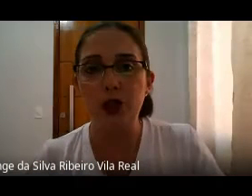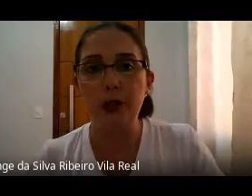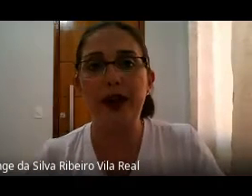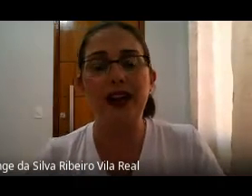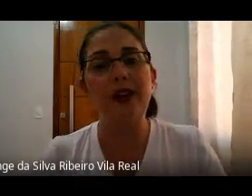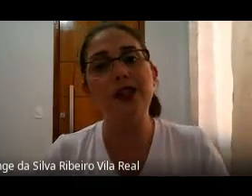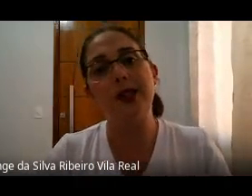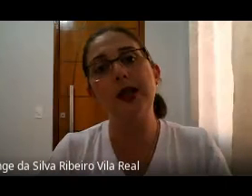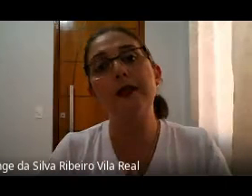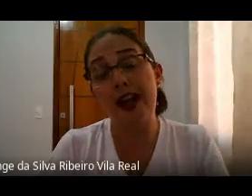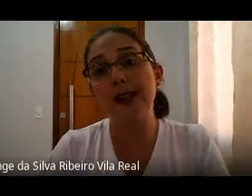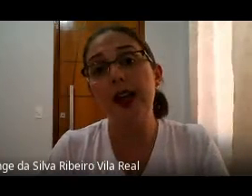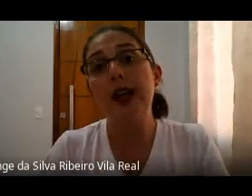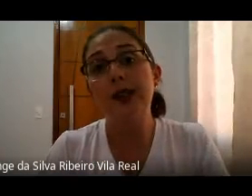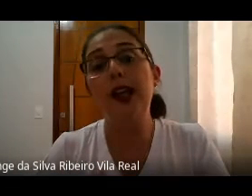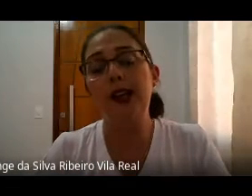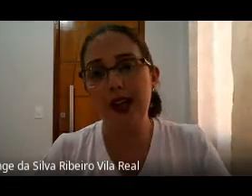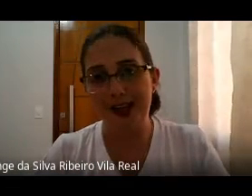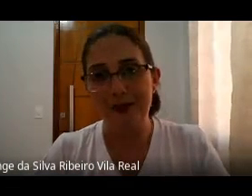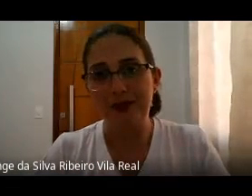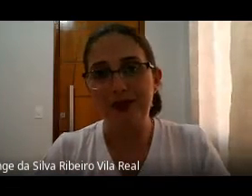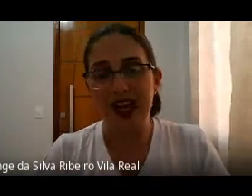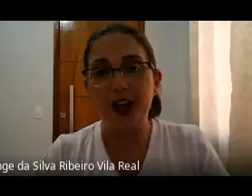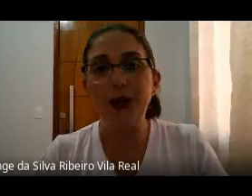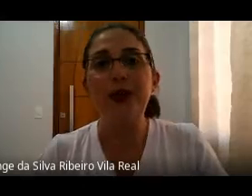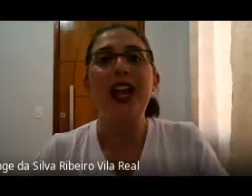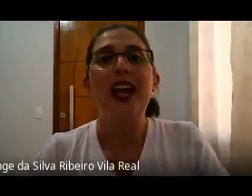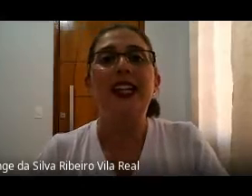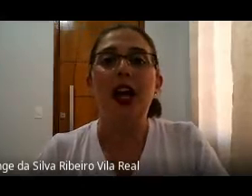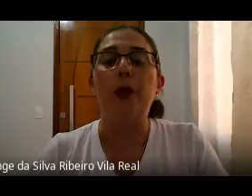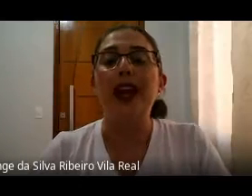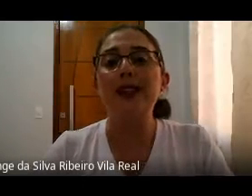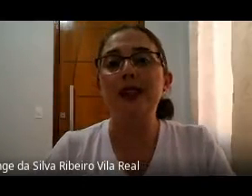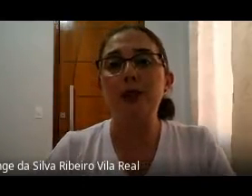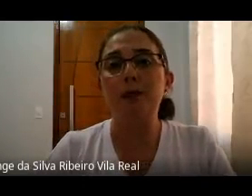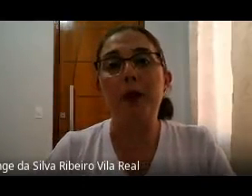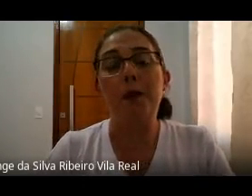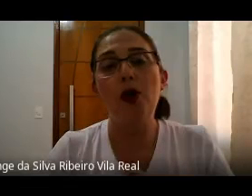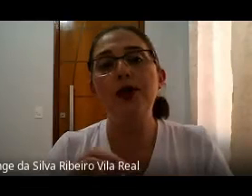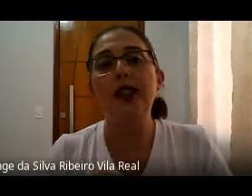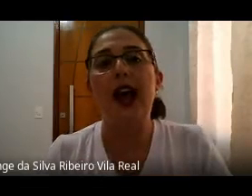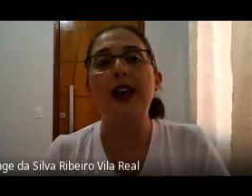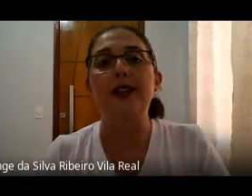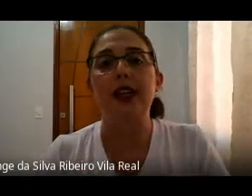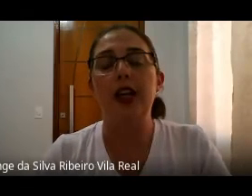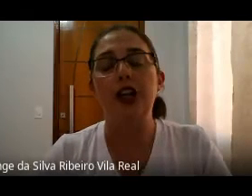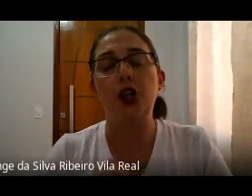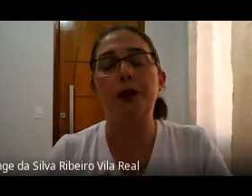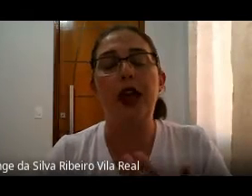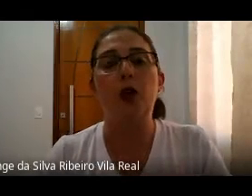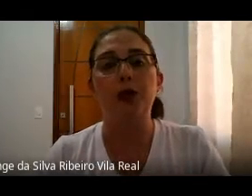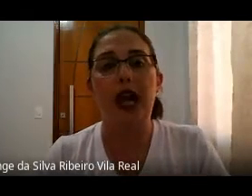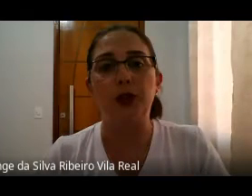mais difícil para que você se faça se entender, certo? Então, esses poucos sinais que